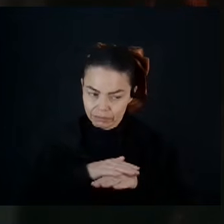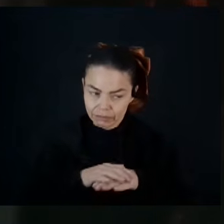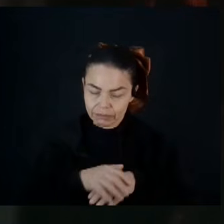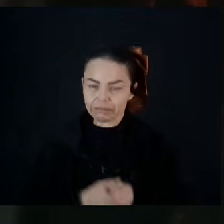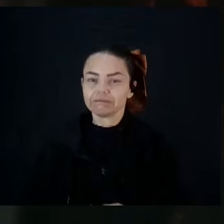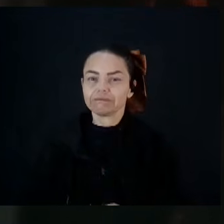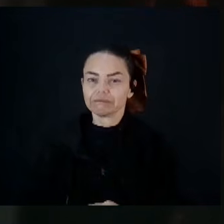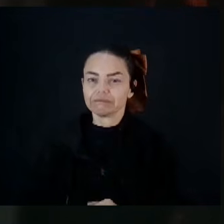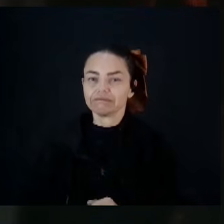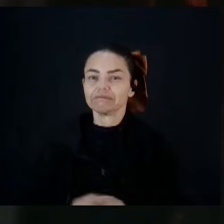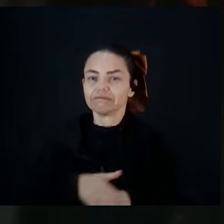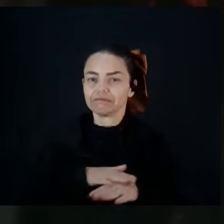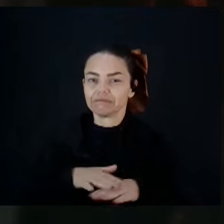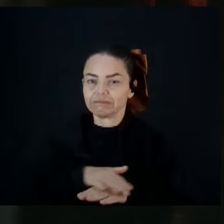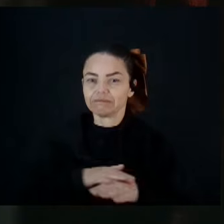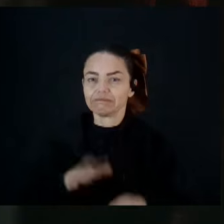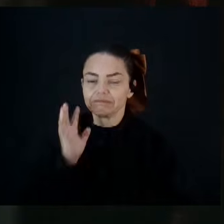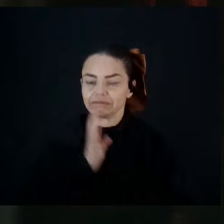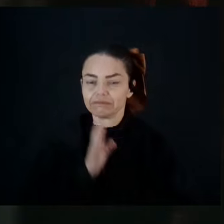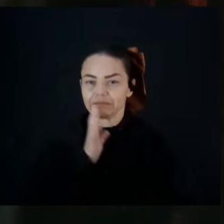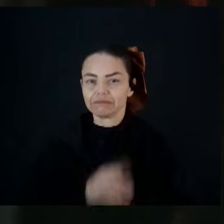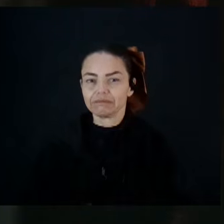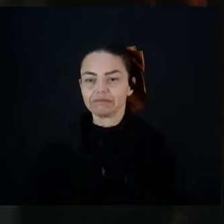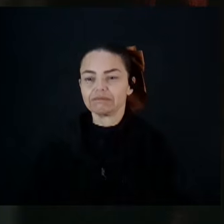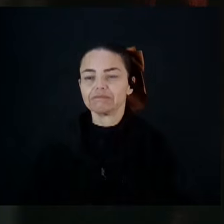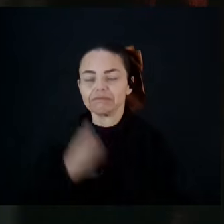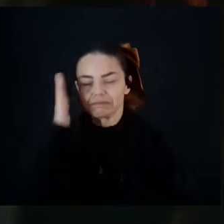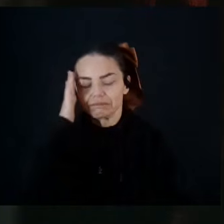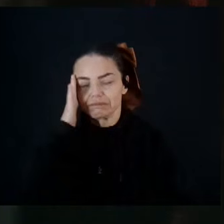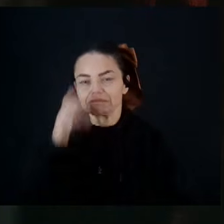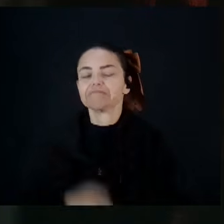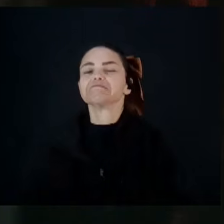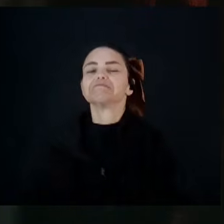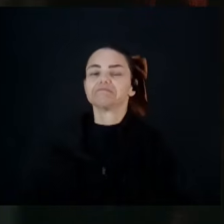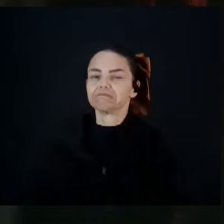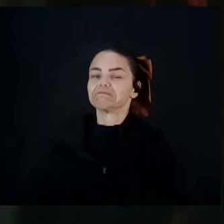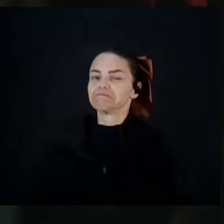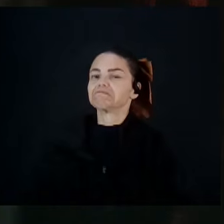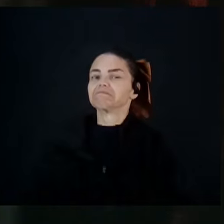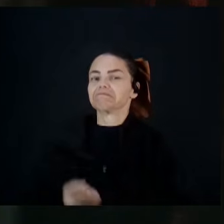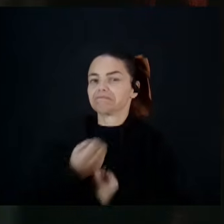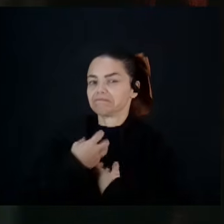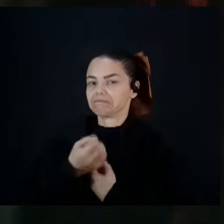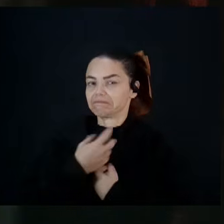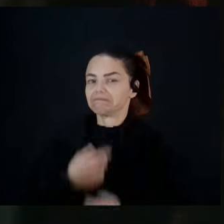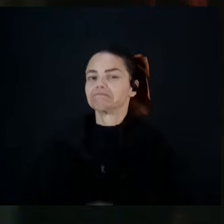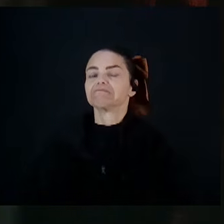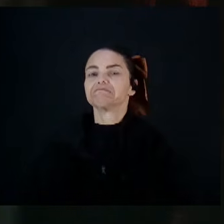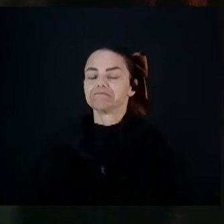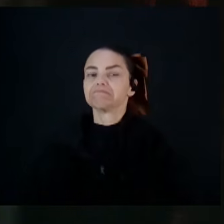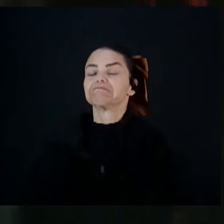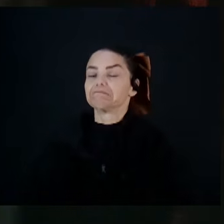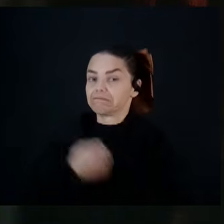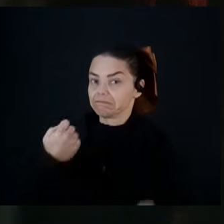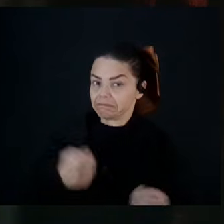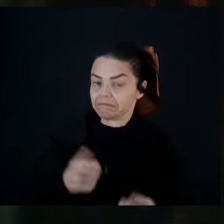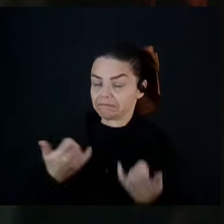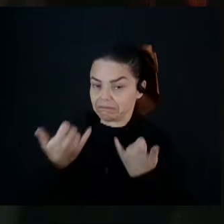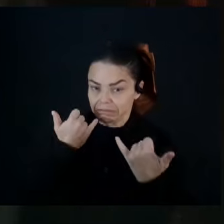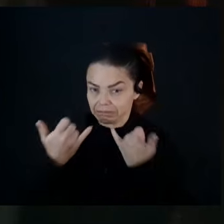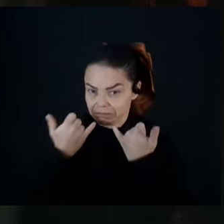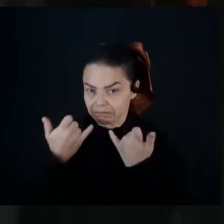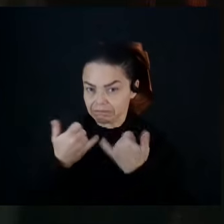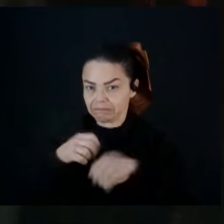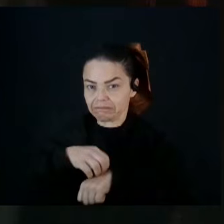conversa bacana. Quanto entendimento, quanto ensinamento vocês deixaram aqui pra gente. Eu acho que é isso, a informação ela precisa ser